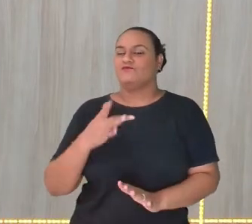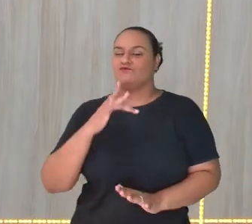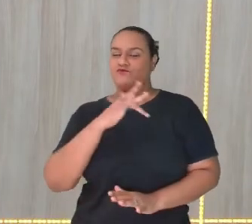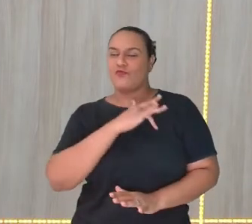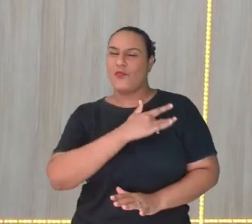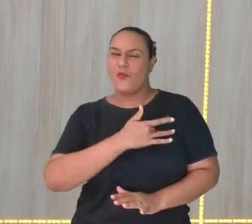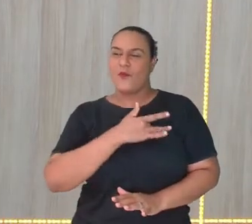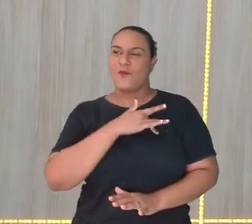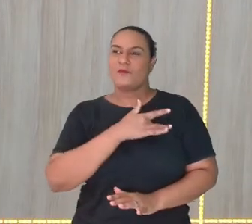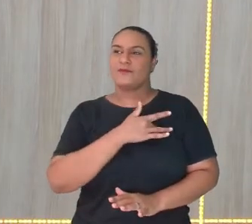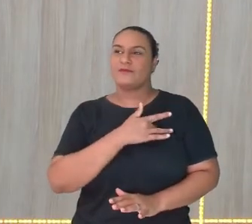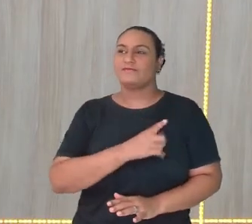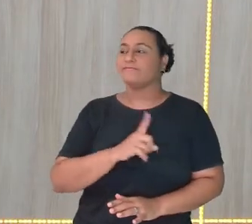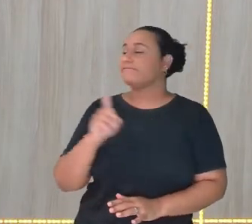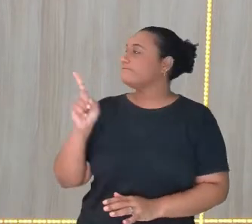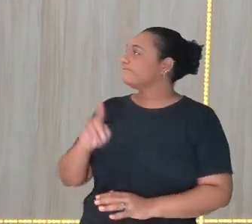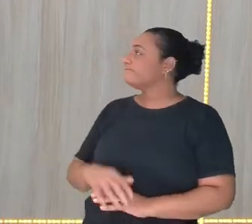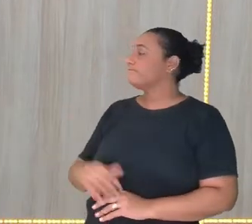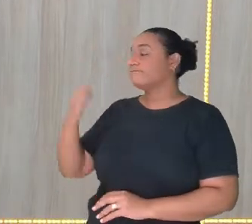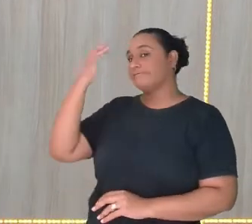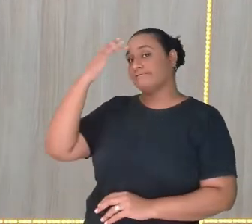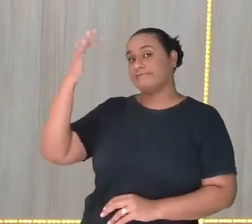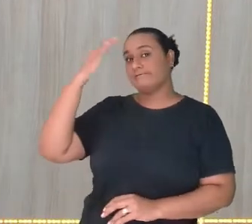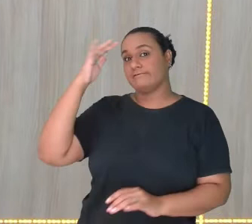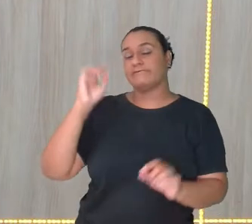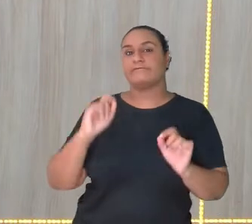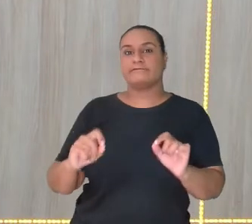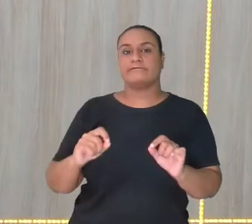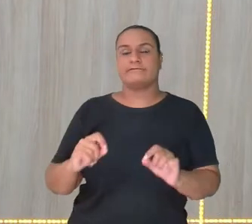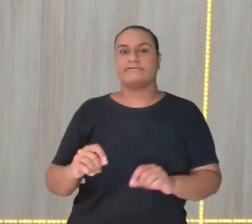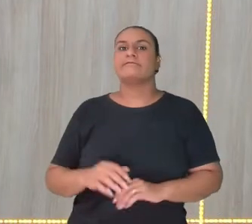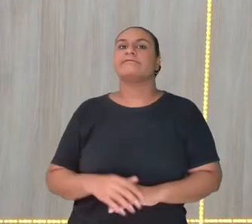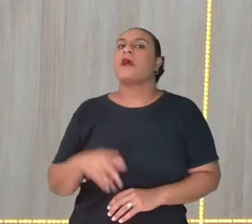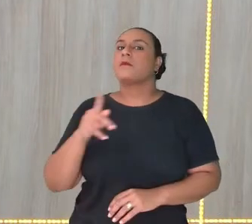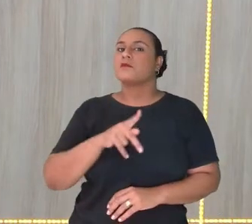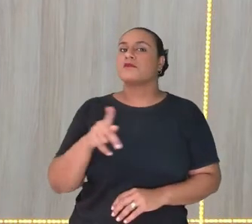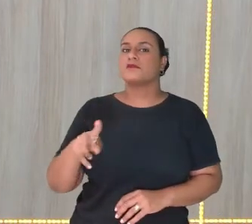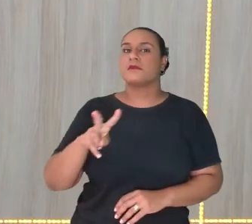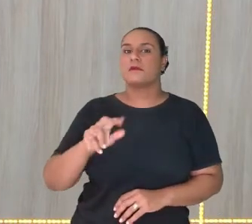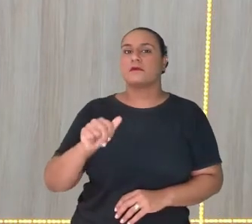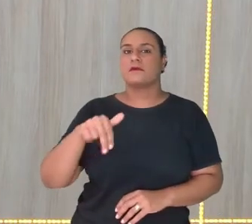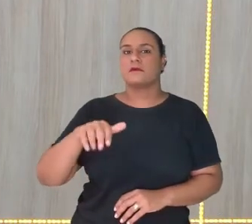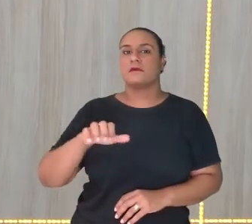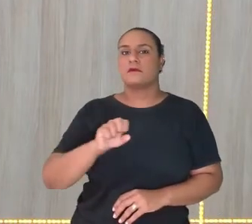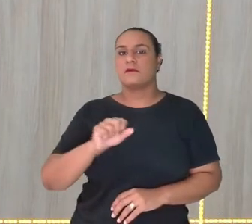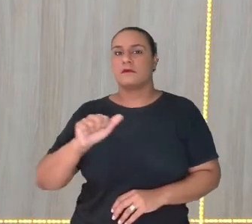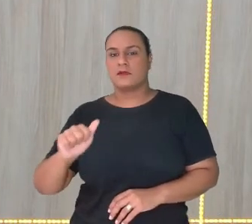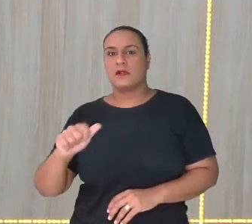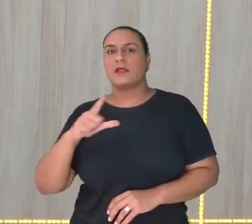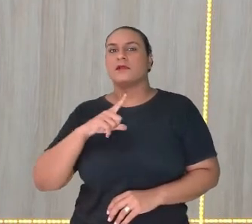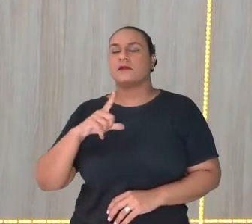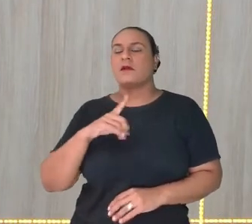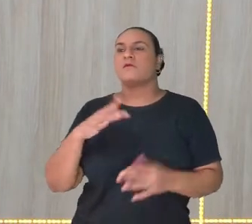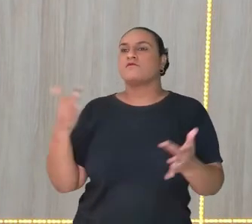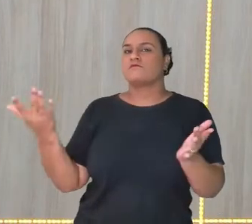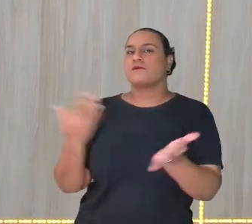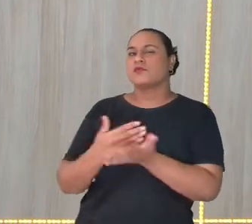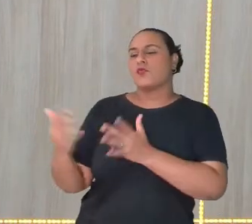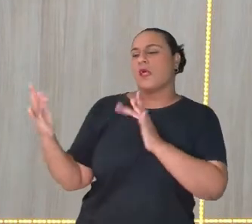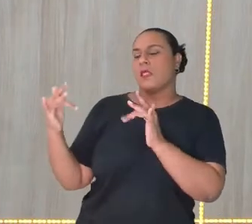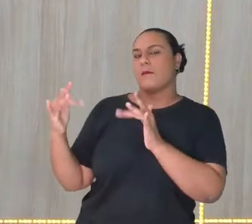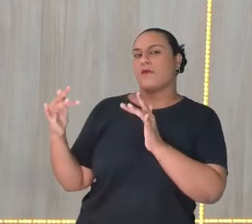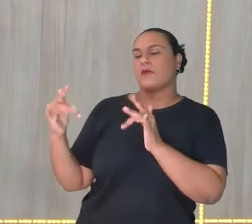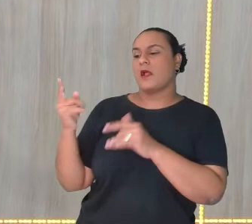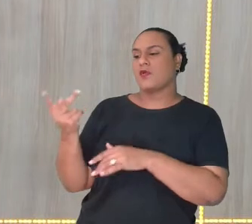Então aqui era o seguinte: vamos imaginar que a professora Vanessa arranjou um bonitão, aí eles